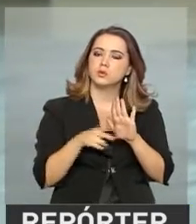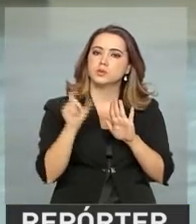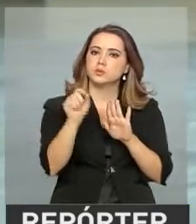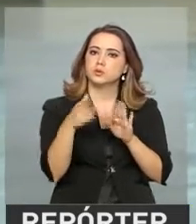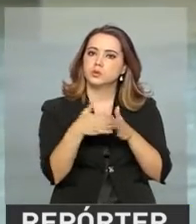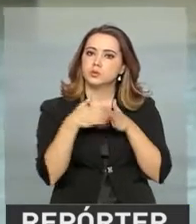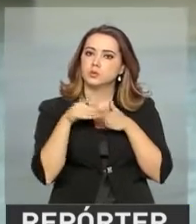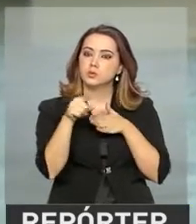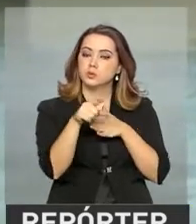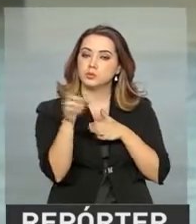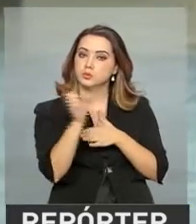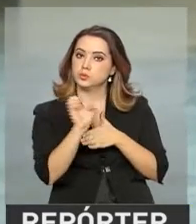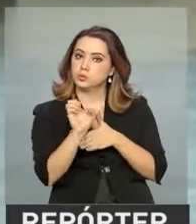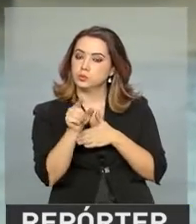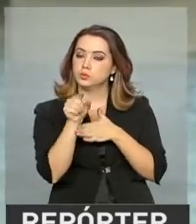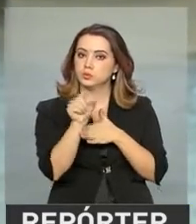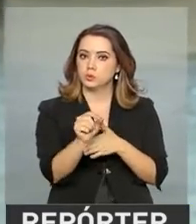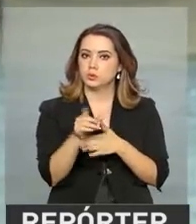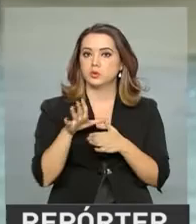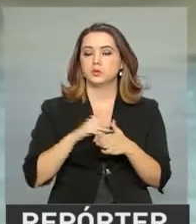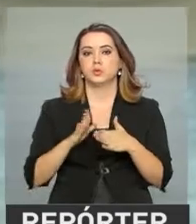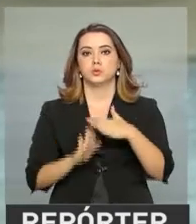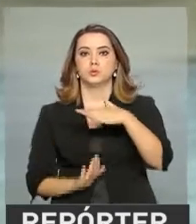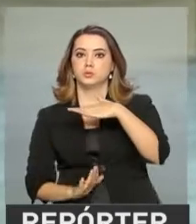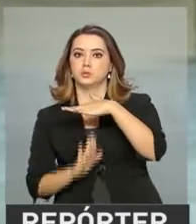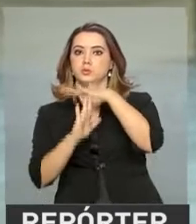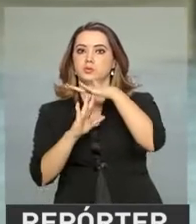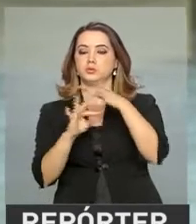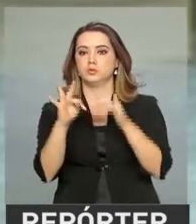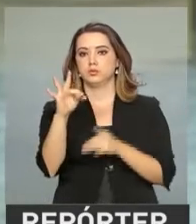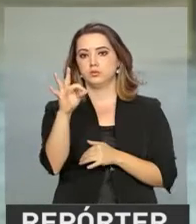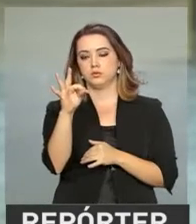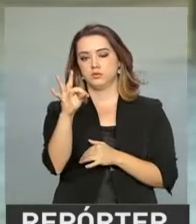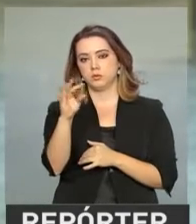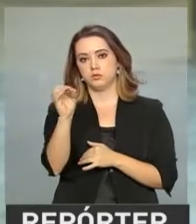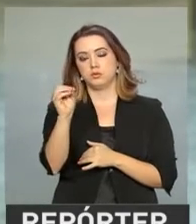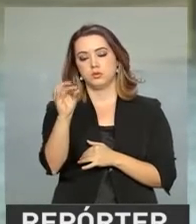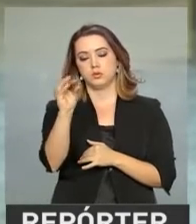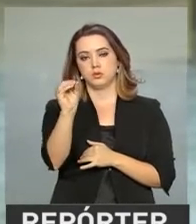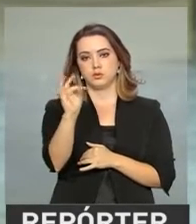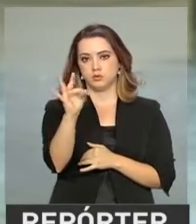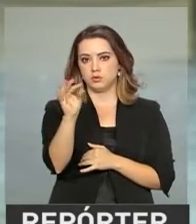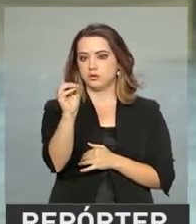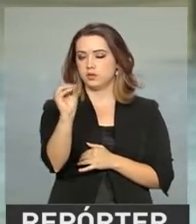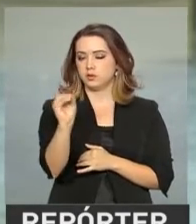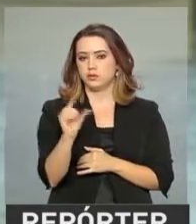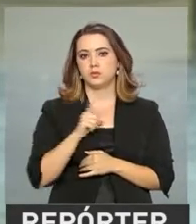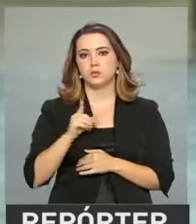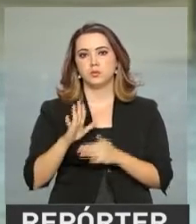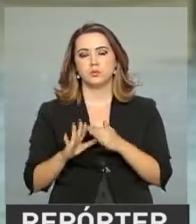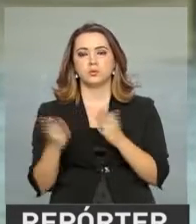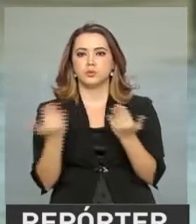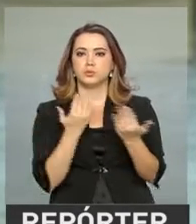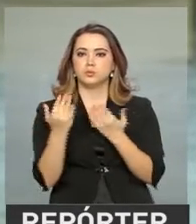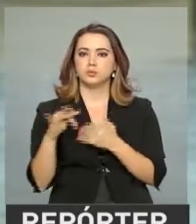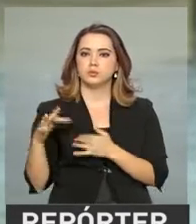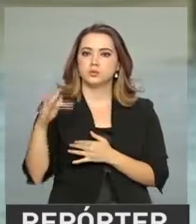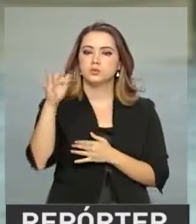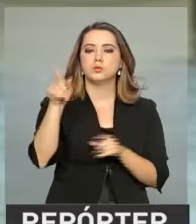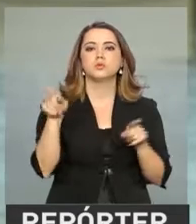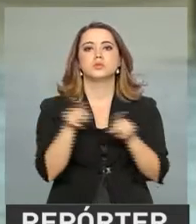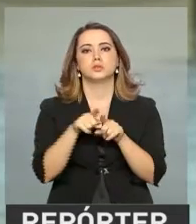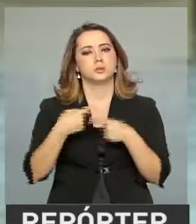estaduais um teto para o aumento dos gastos públicos pela inflação do ano anterior ea proibição de aumentar a folha de